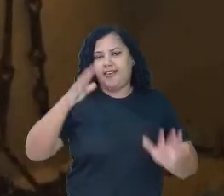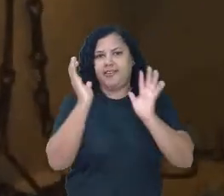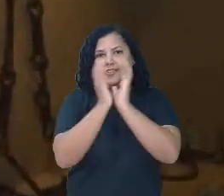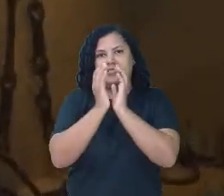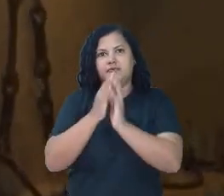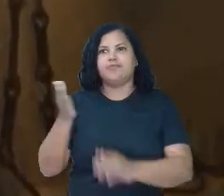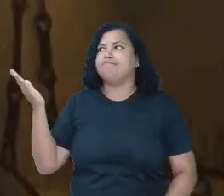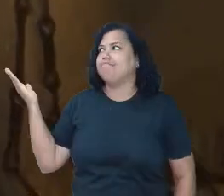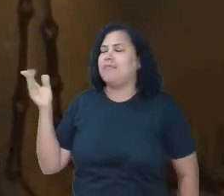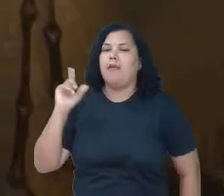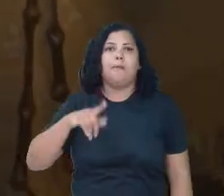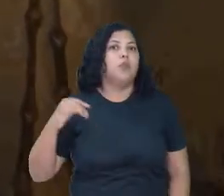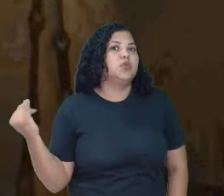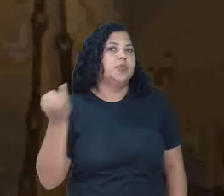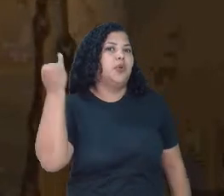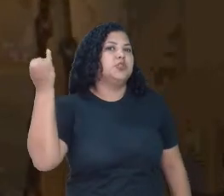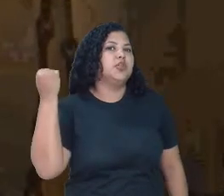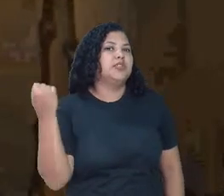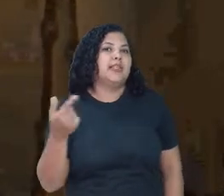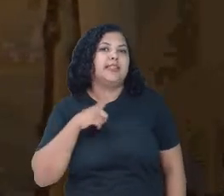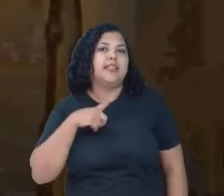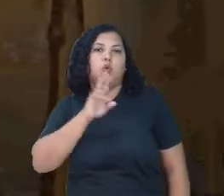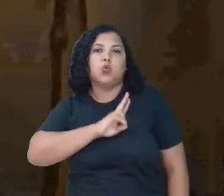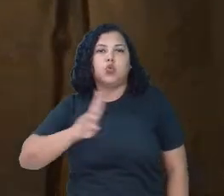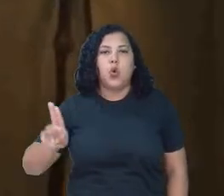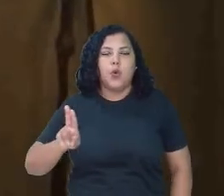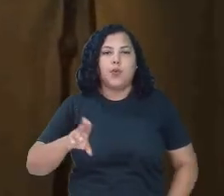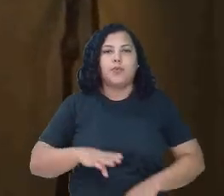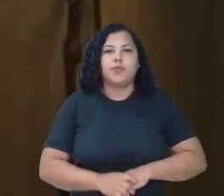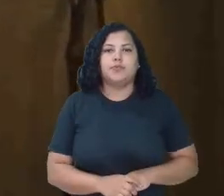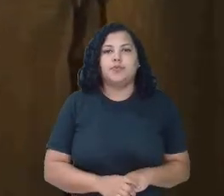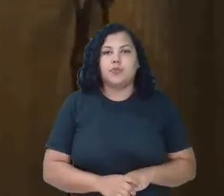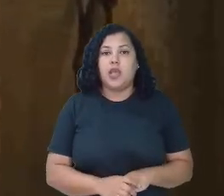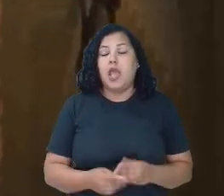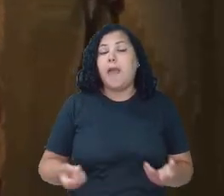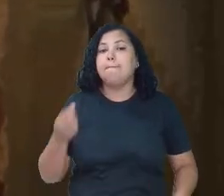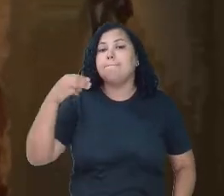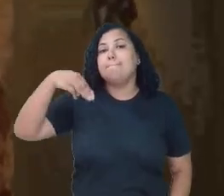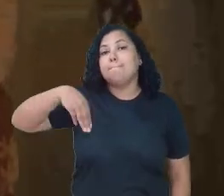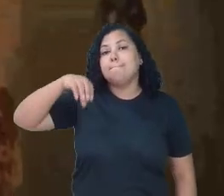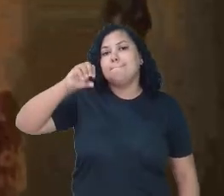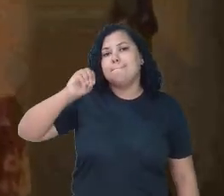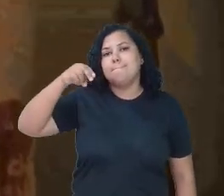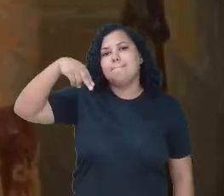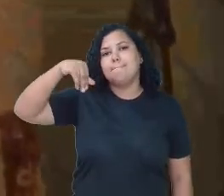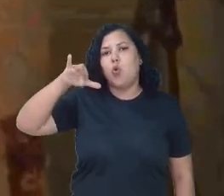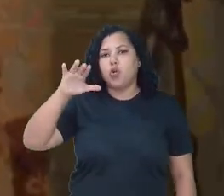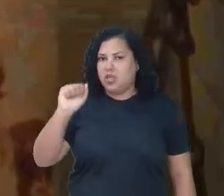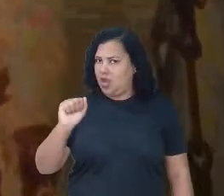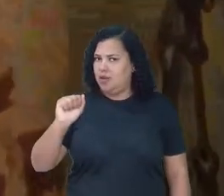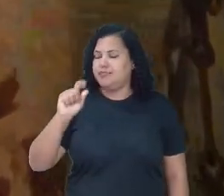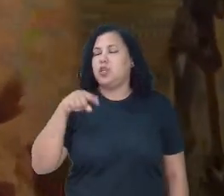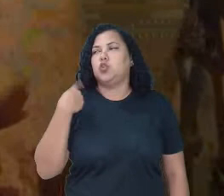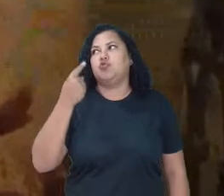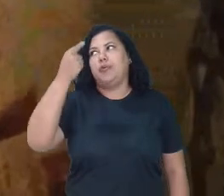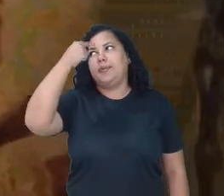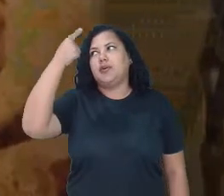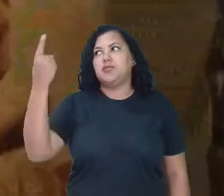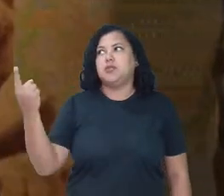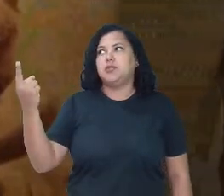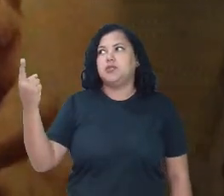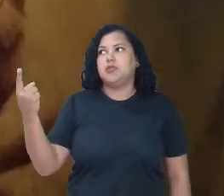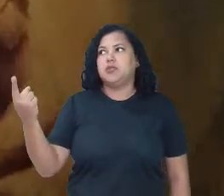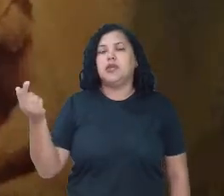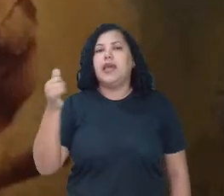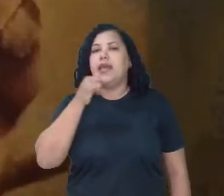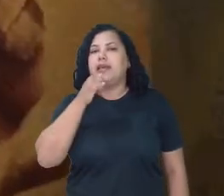muito importante a gente poder chamá-la pelo nome, que é Mônica. E a gente consegue aqui pensar questões relativas